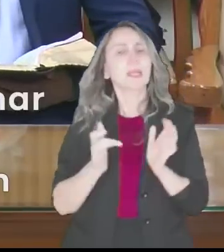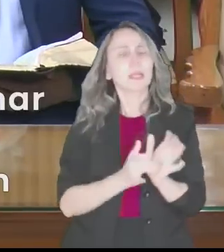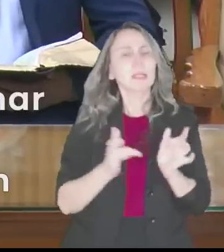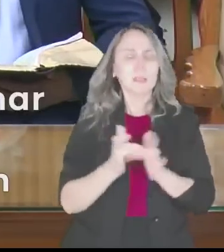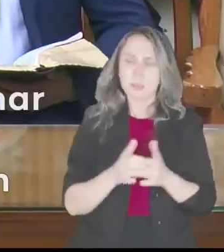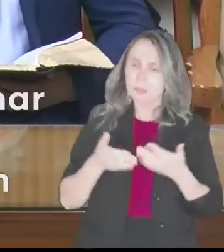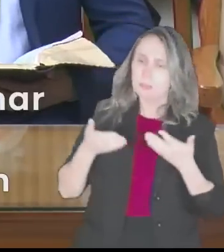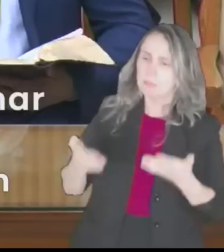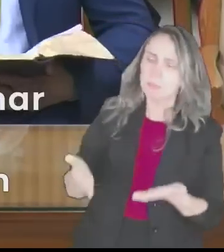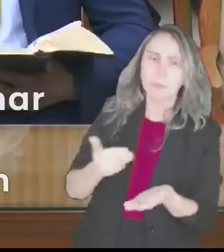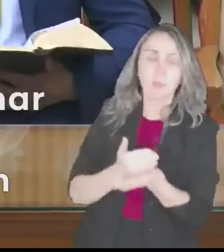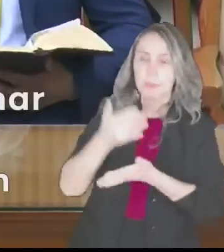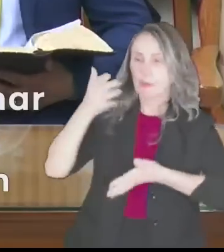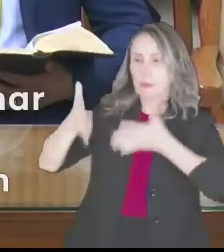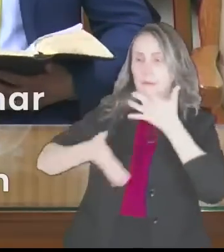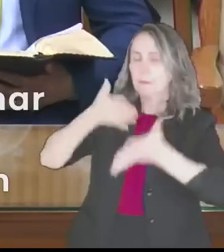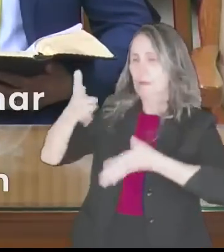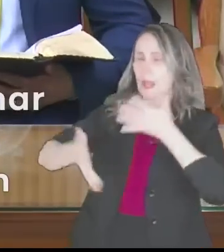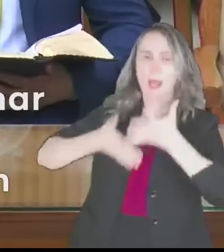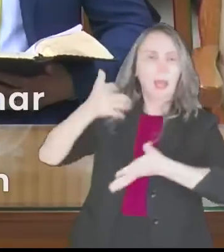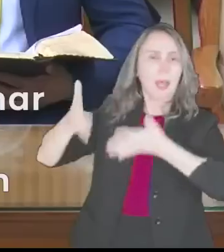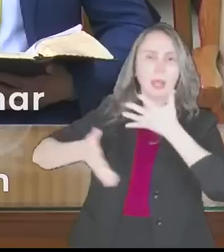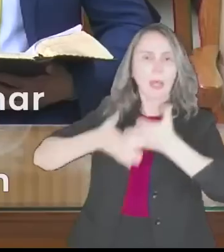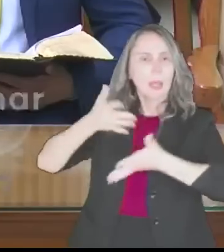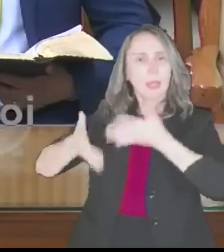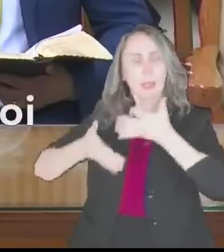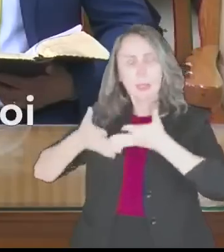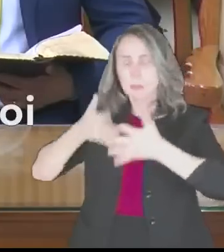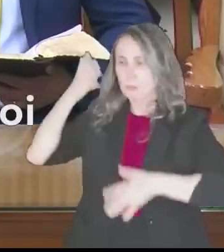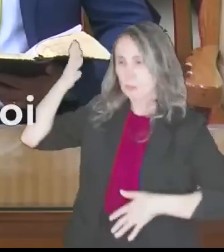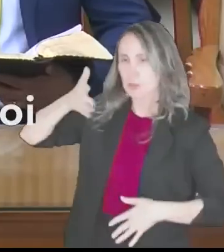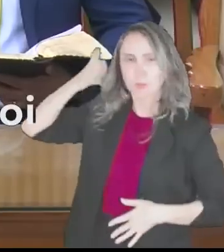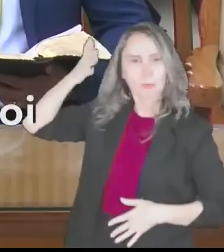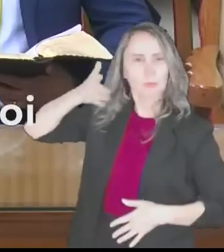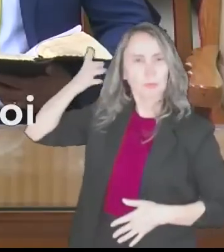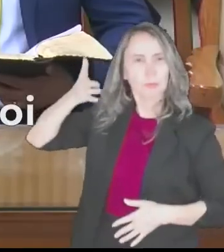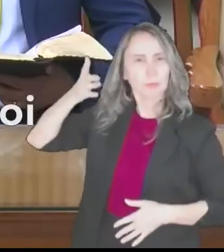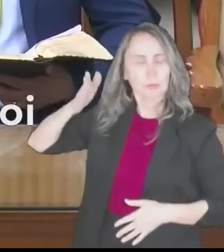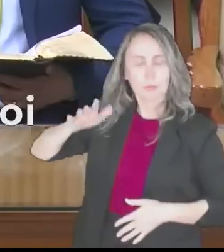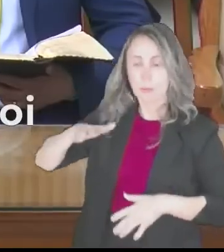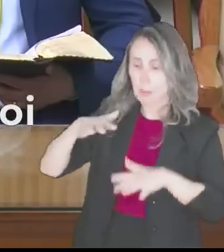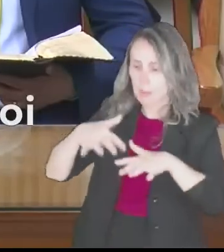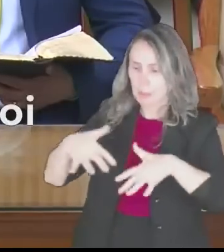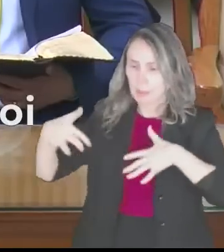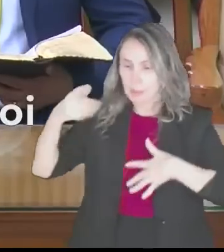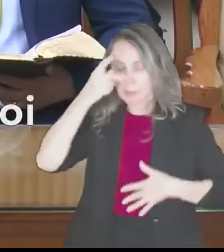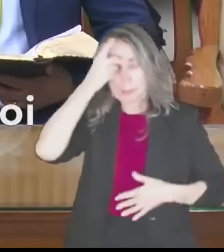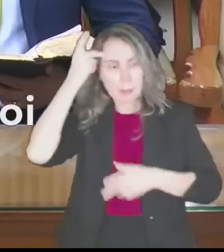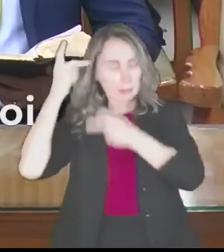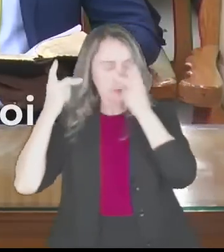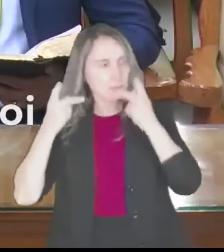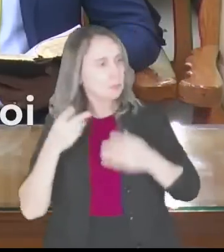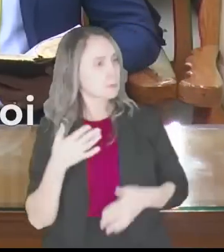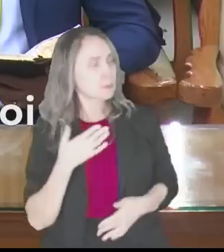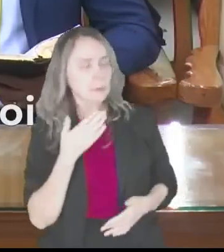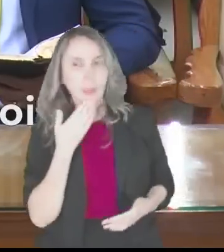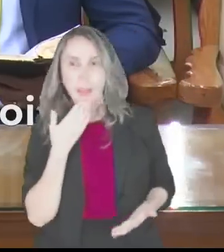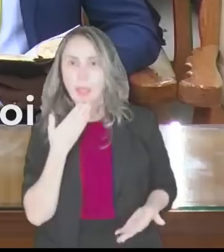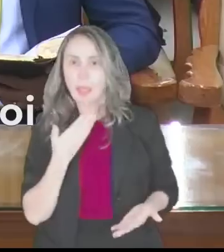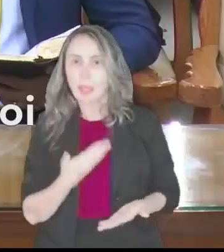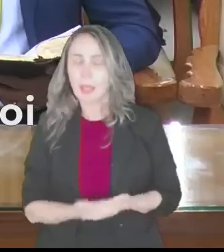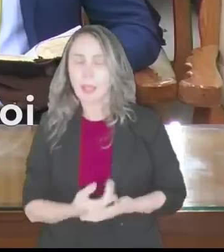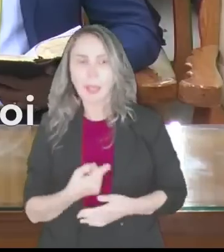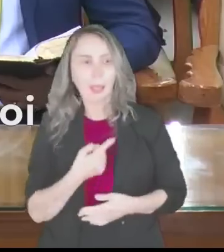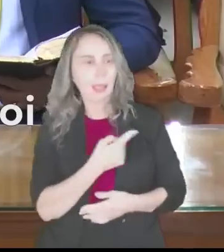dizendo: de onde lhe vêm essas coisas? E que sabedoria é esta que lhe foi